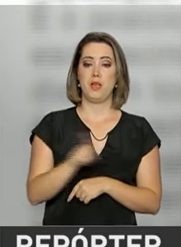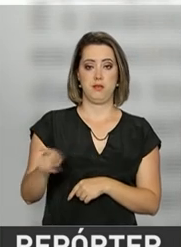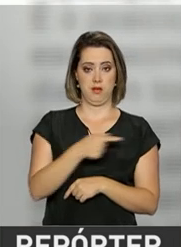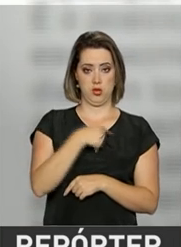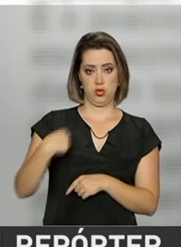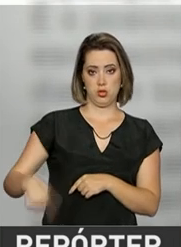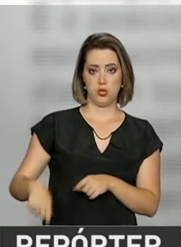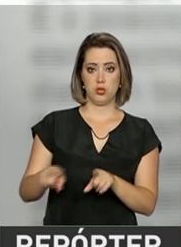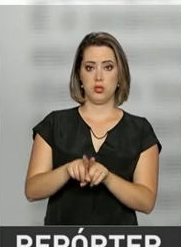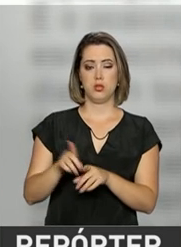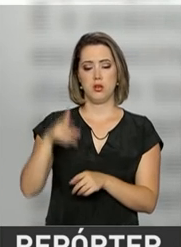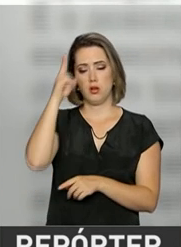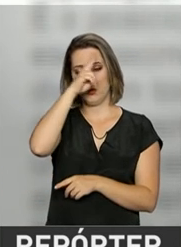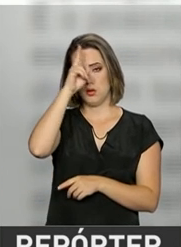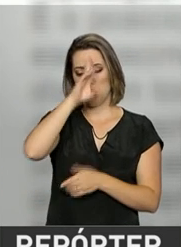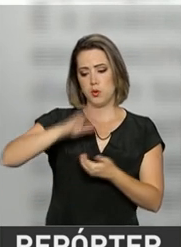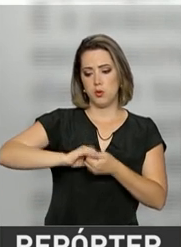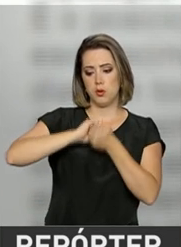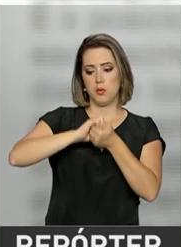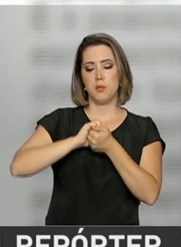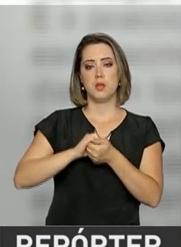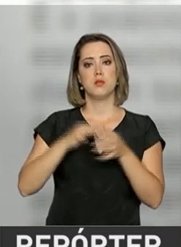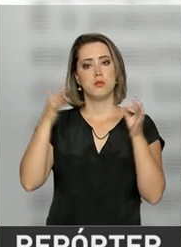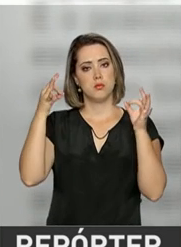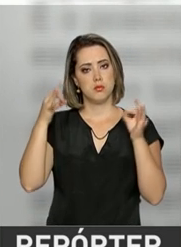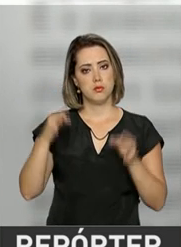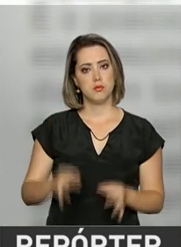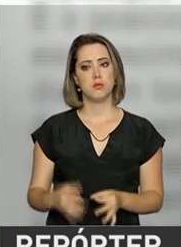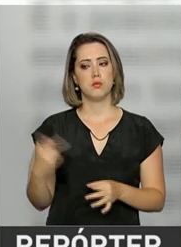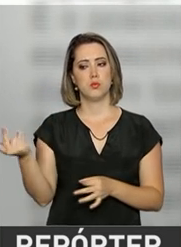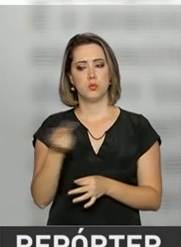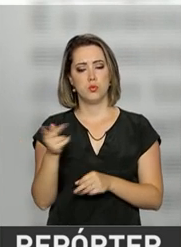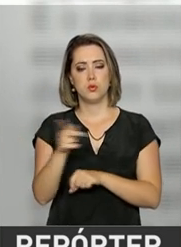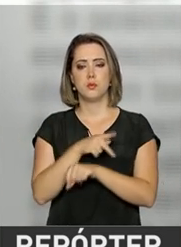lembrou da parceria e da sólida relação bilateral entre os dois países.